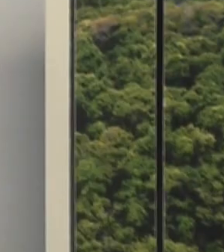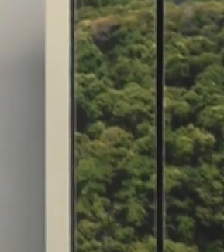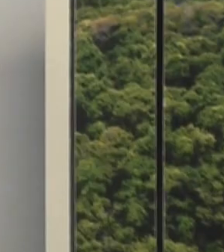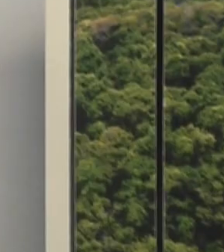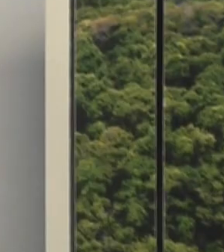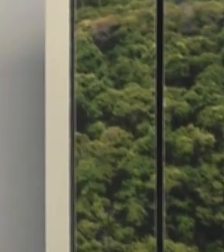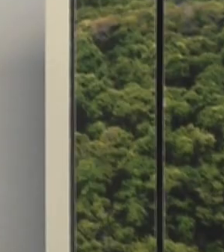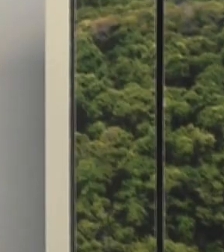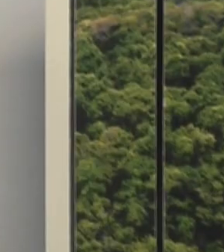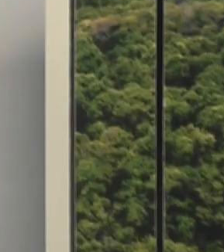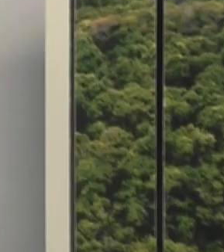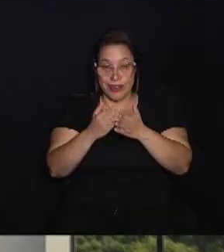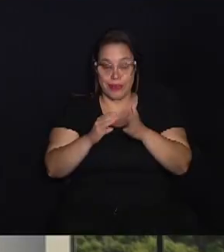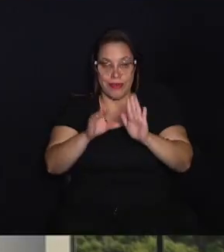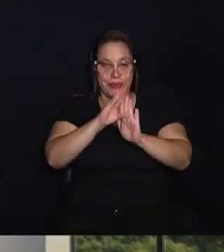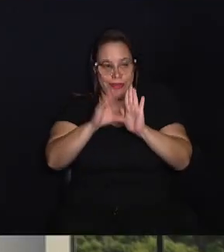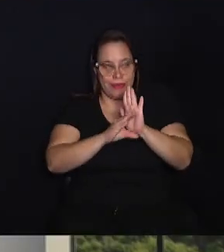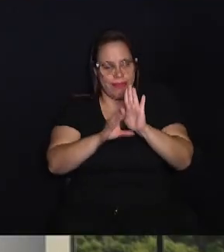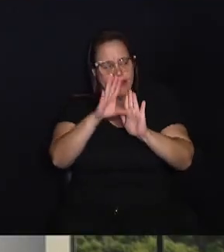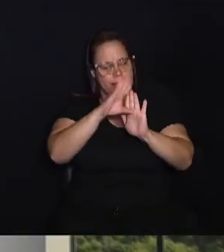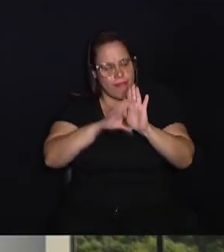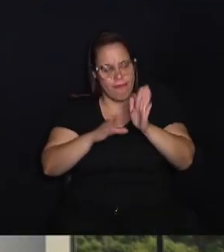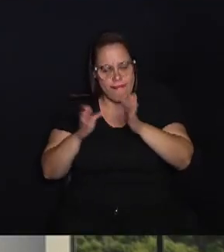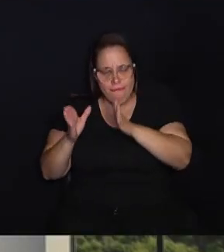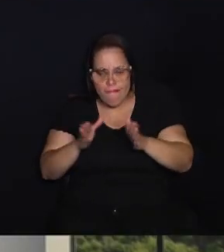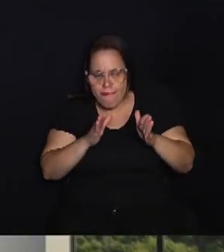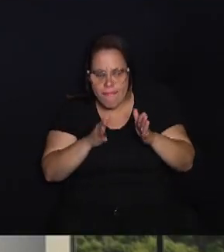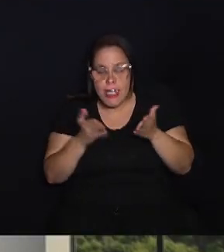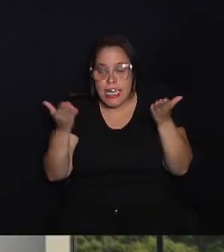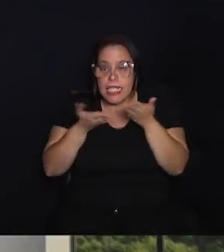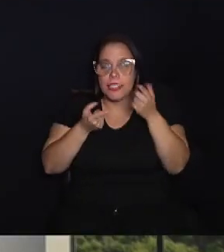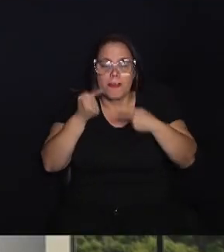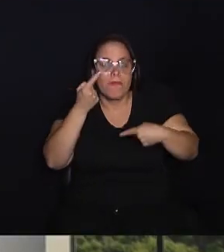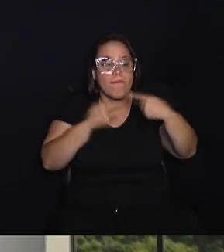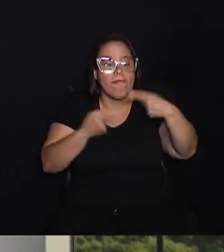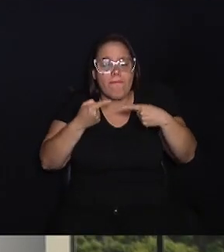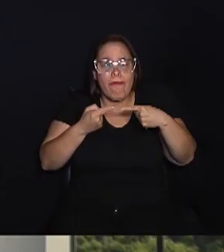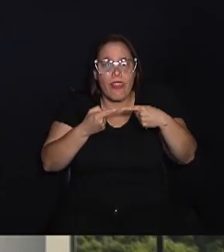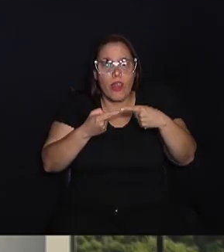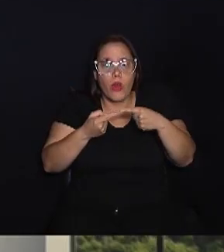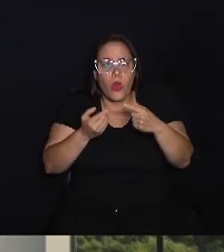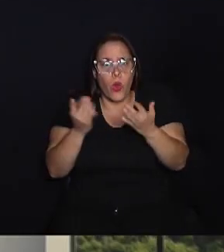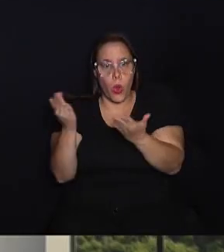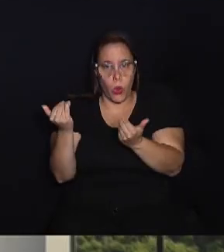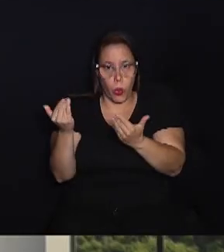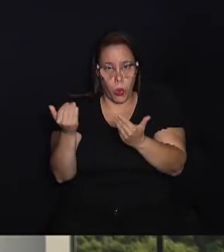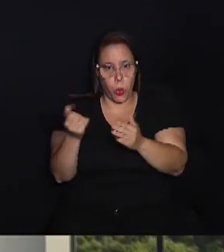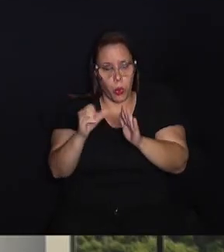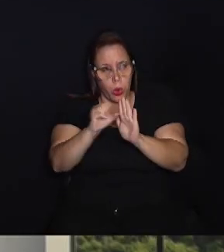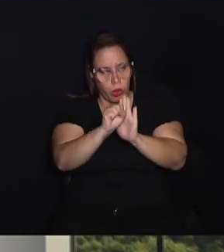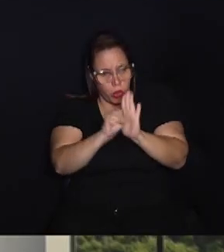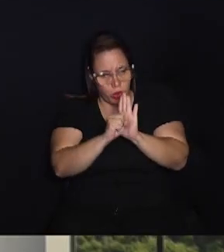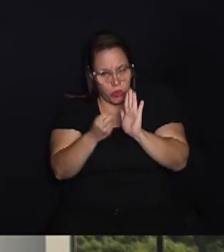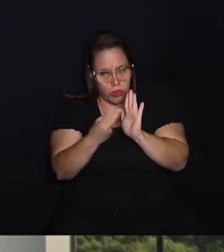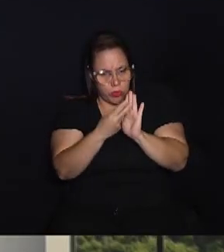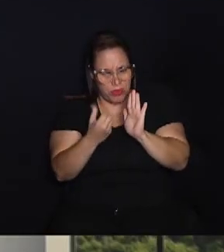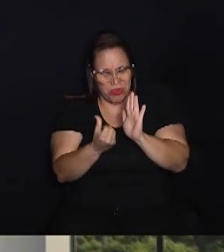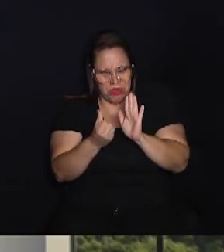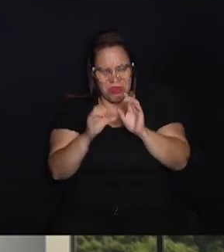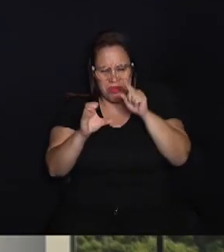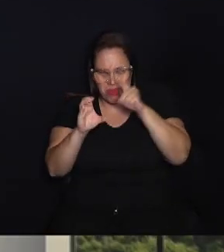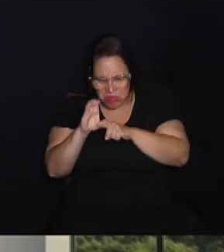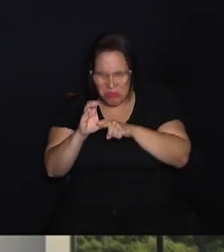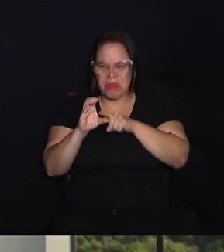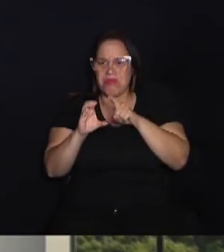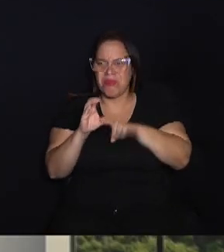Olá, começa agora o programa Questão de Ordem, que hoje vai debater: os jovens do século XXI estão mais dependentes?